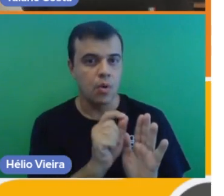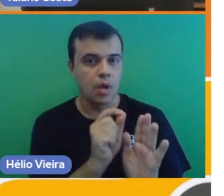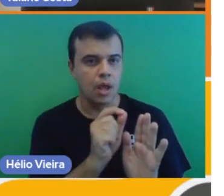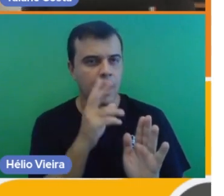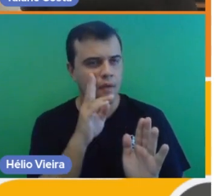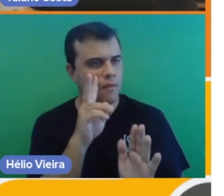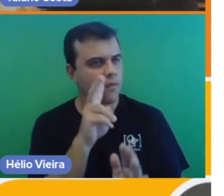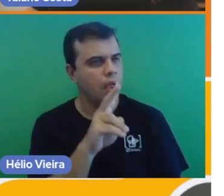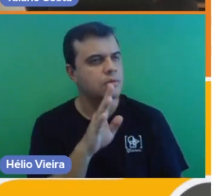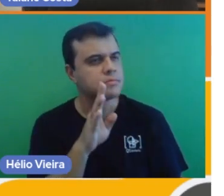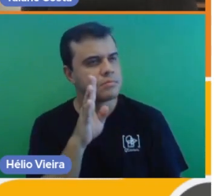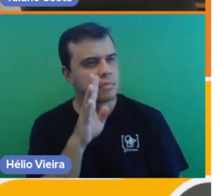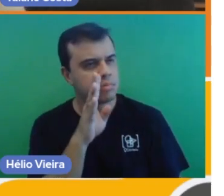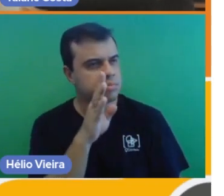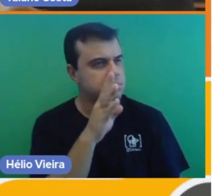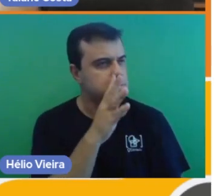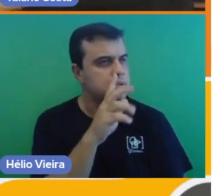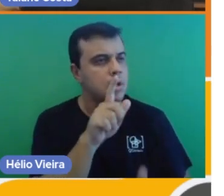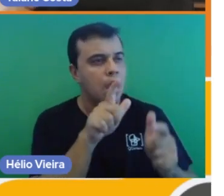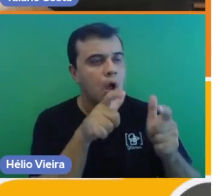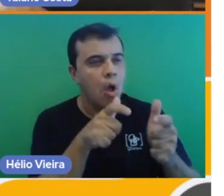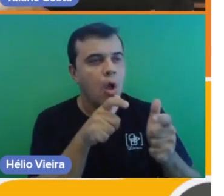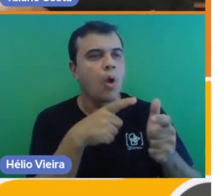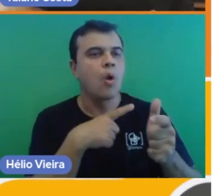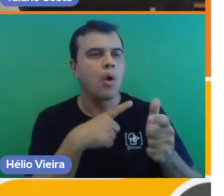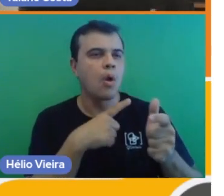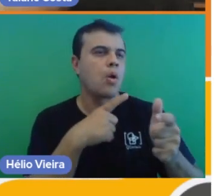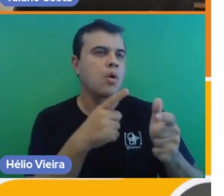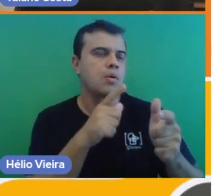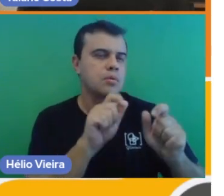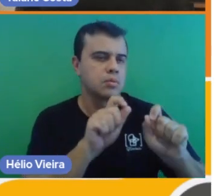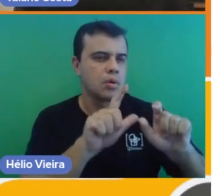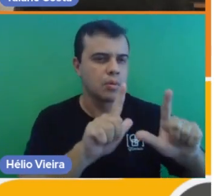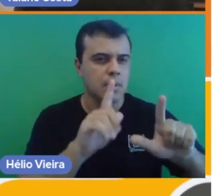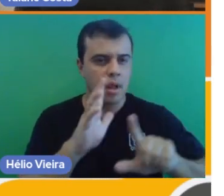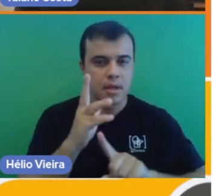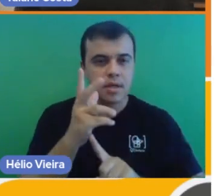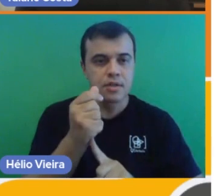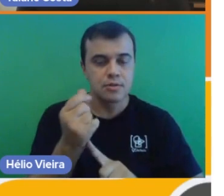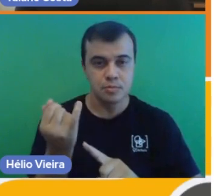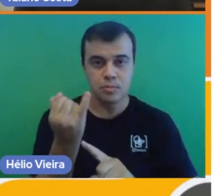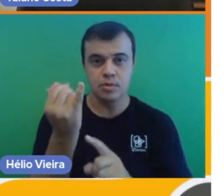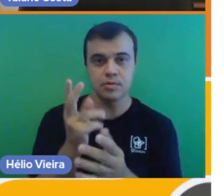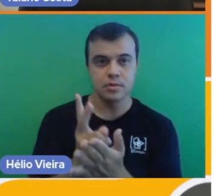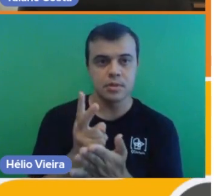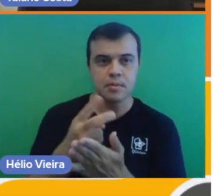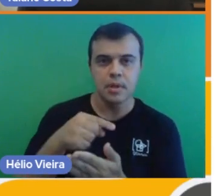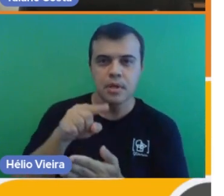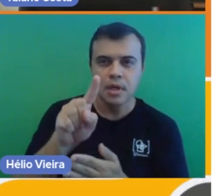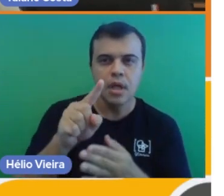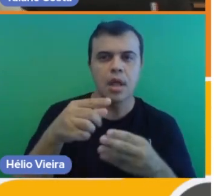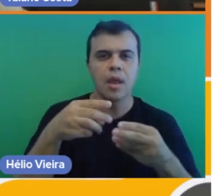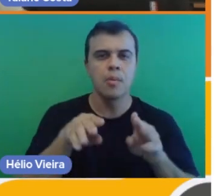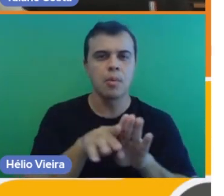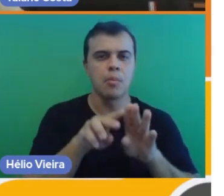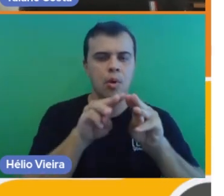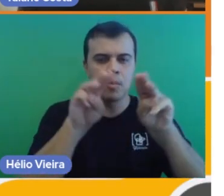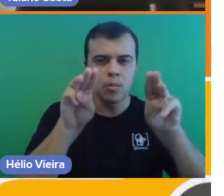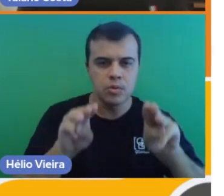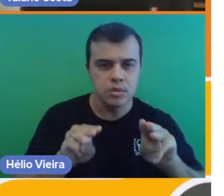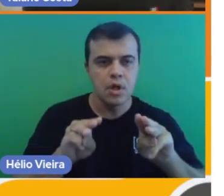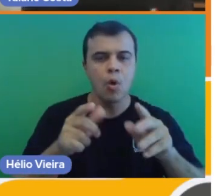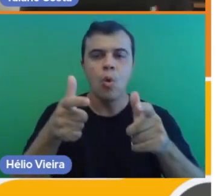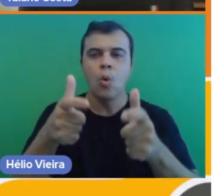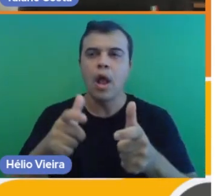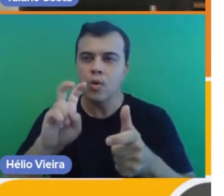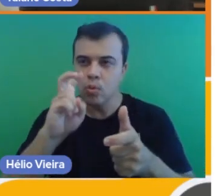uma obra, né, poder como é importante ir em um museu, um centro cultural,